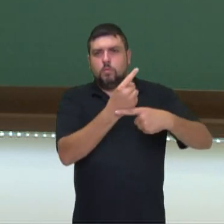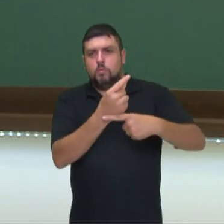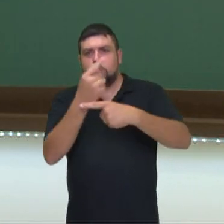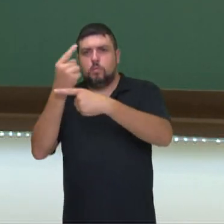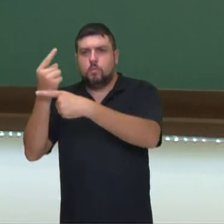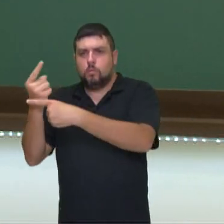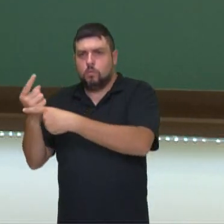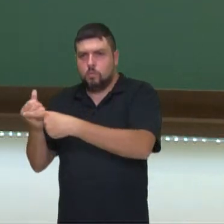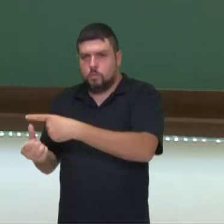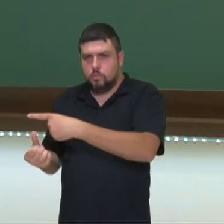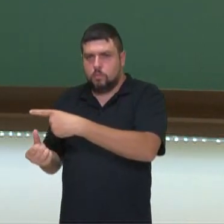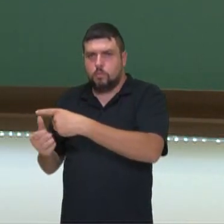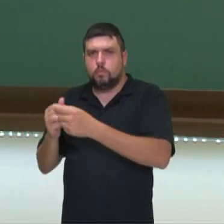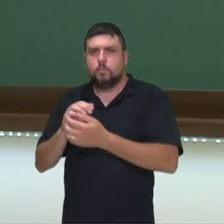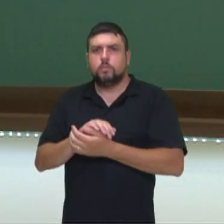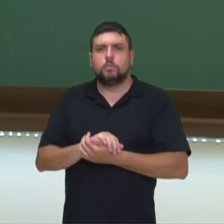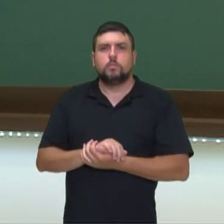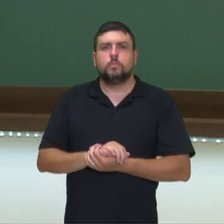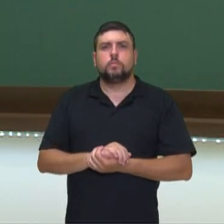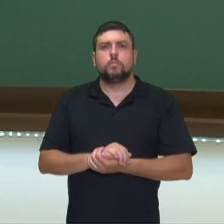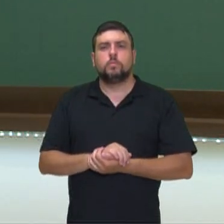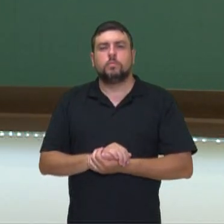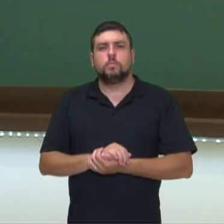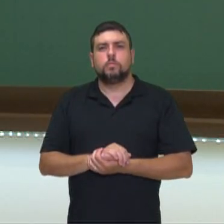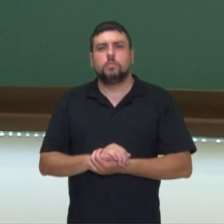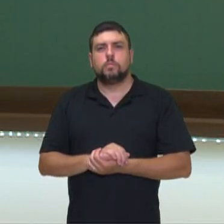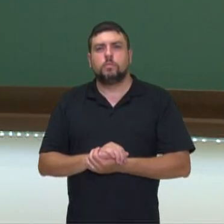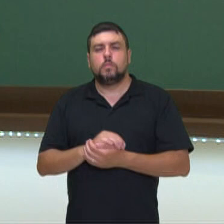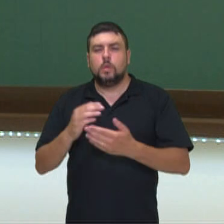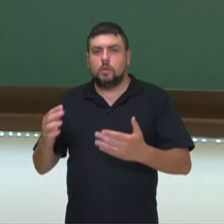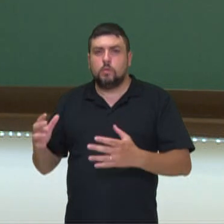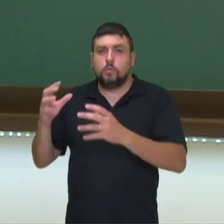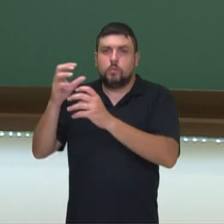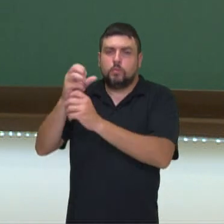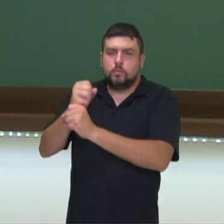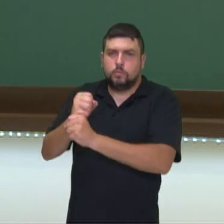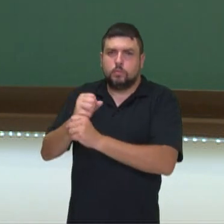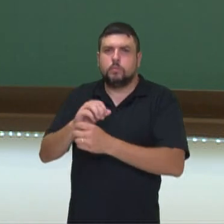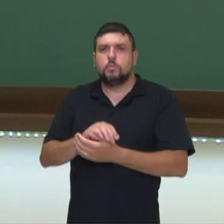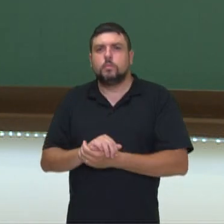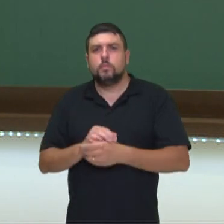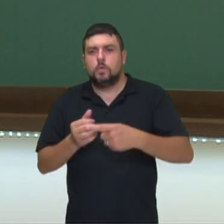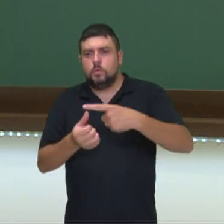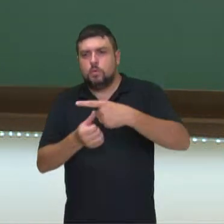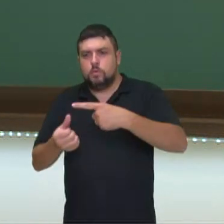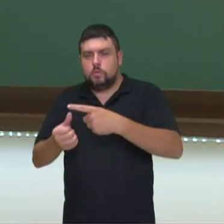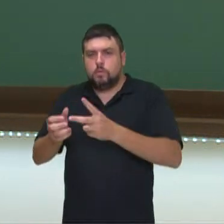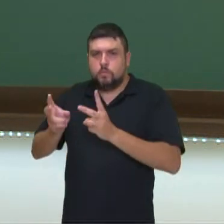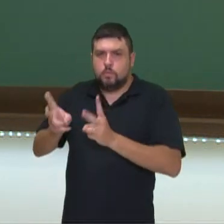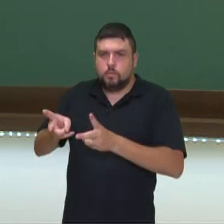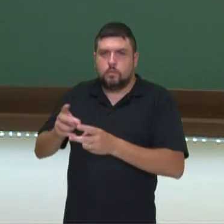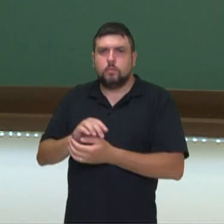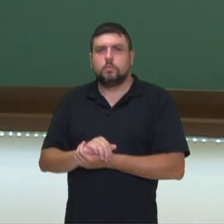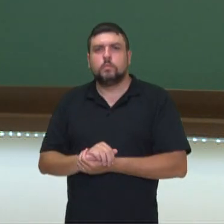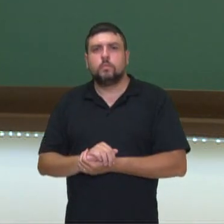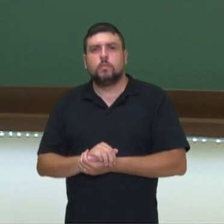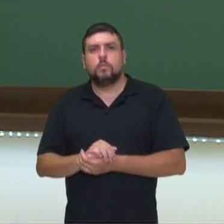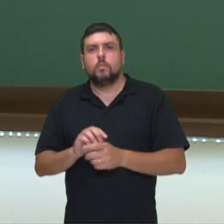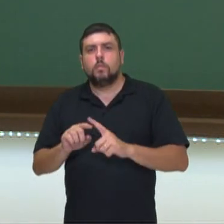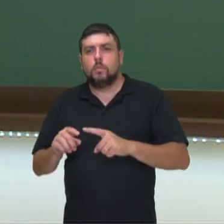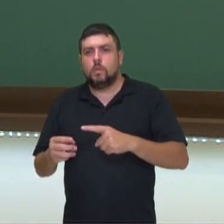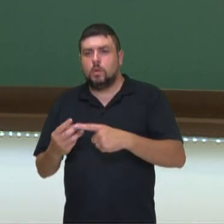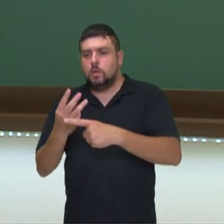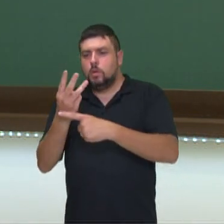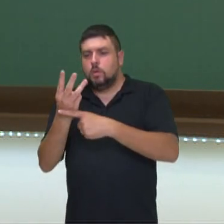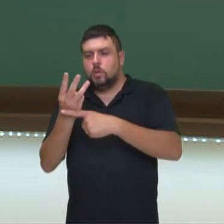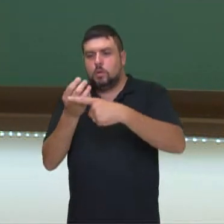1. Aí é só você somar em cima. 2 mais 1 é 3 e o denominador repete, fica 6. Só que 3/6